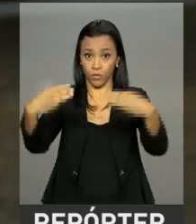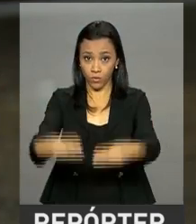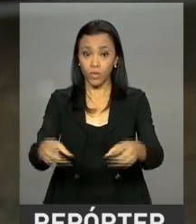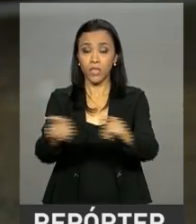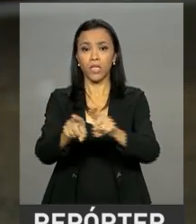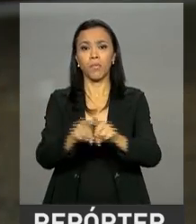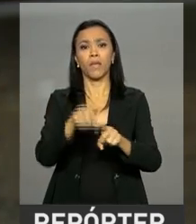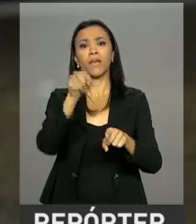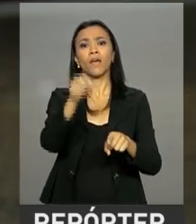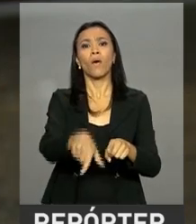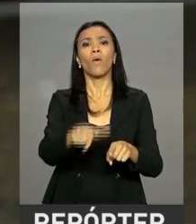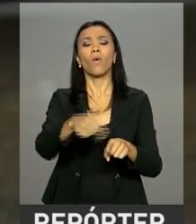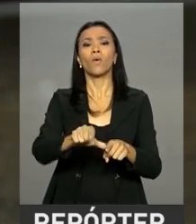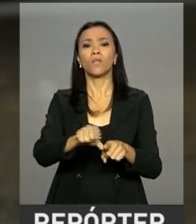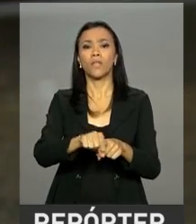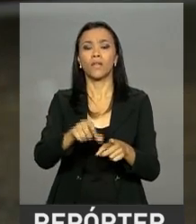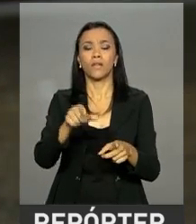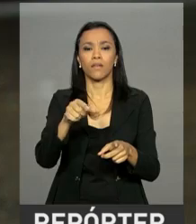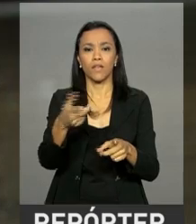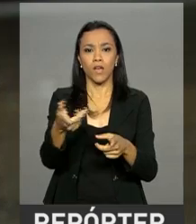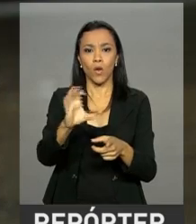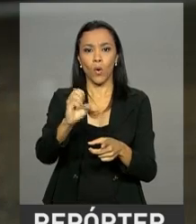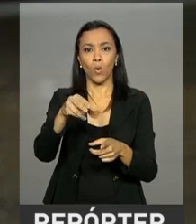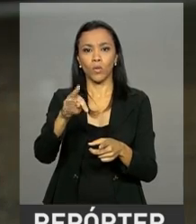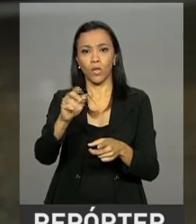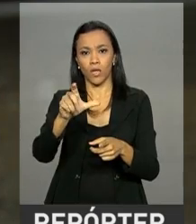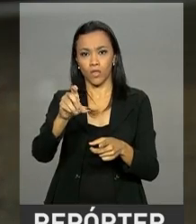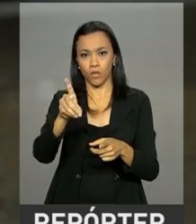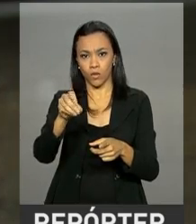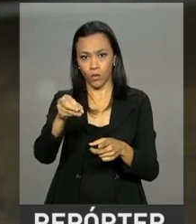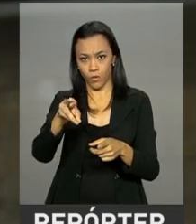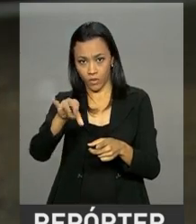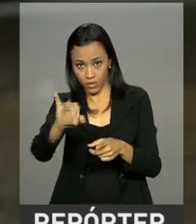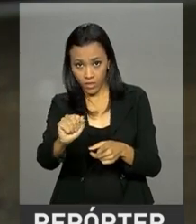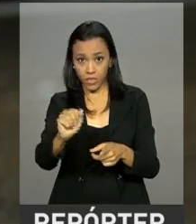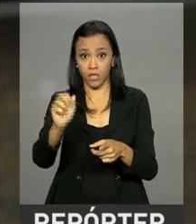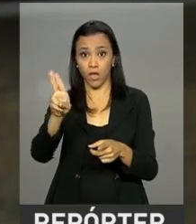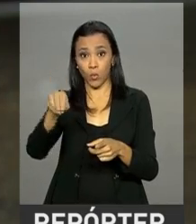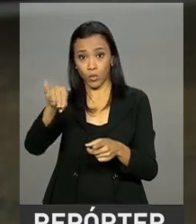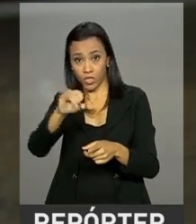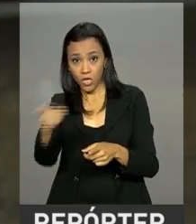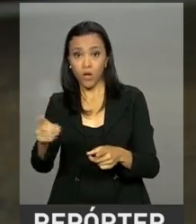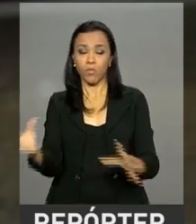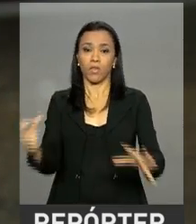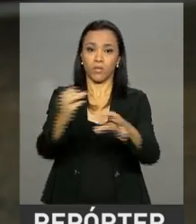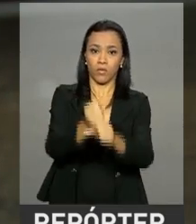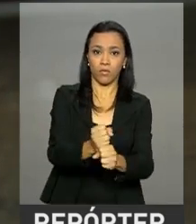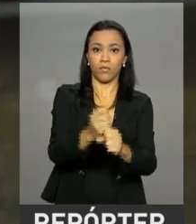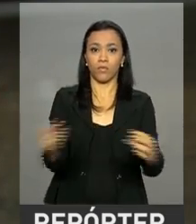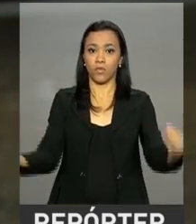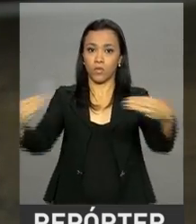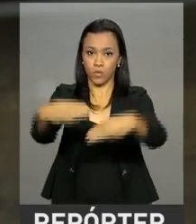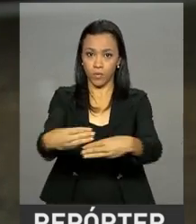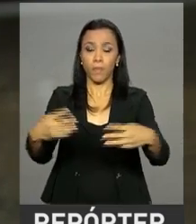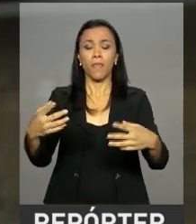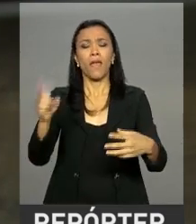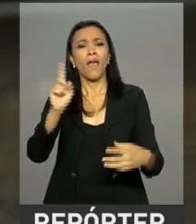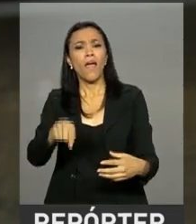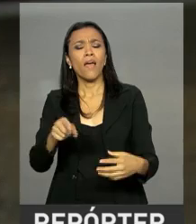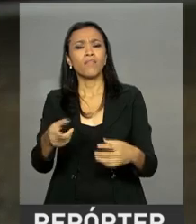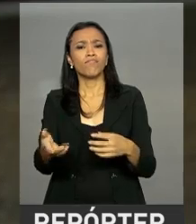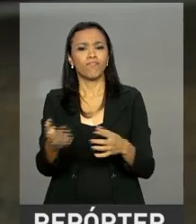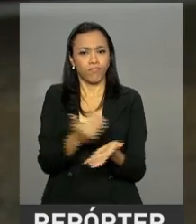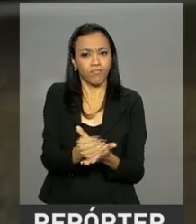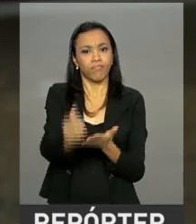União em Ministério de Transparência fiscalização e controle como ela é uma Medida Provisória ela já está em vigor desde que foi